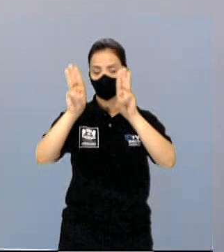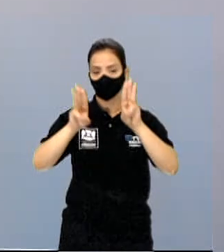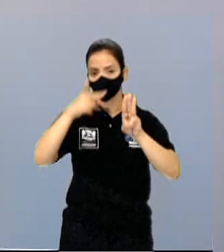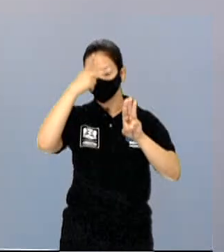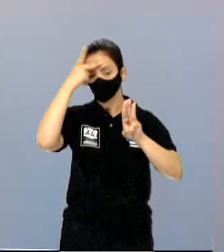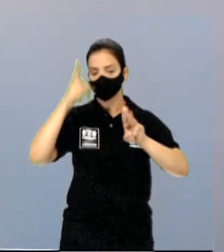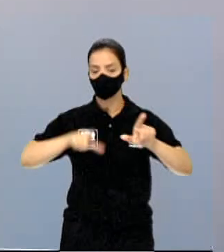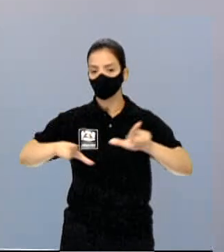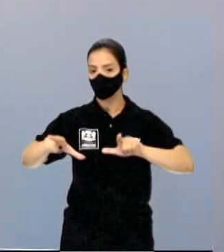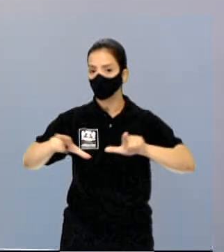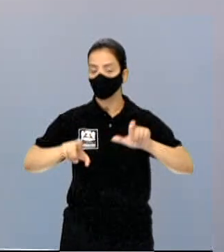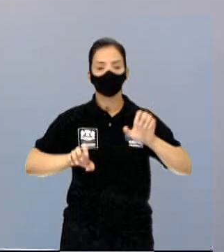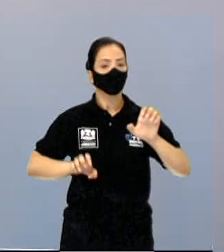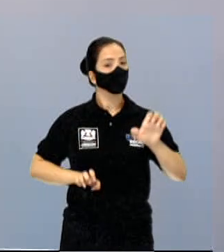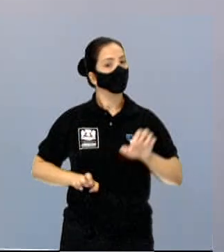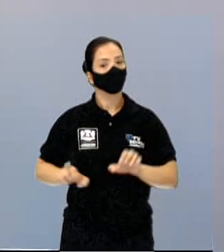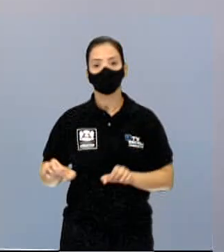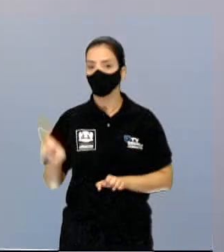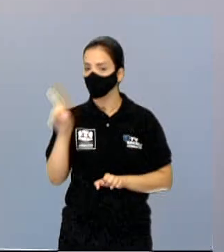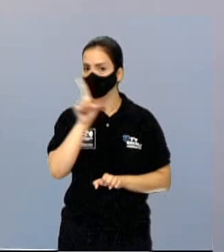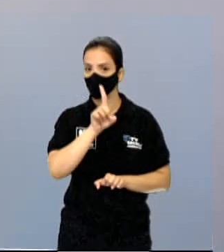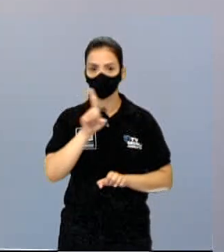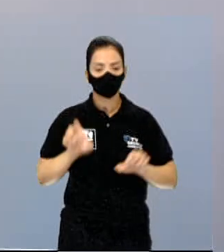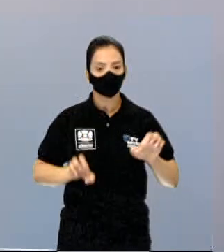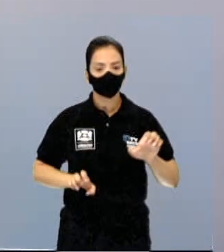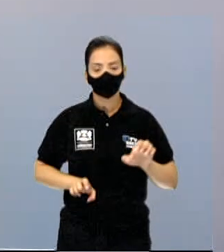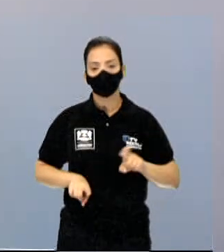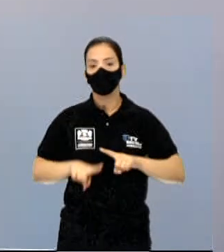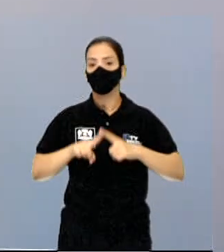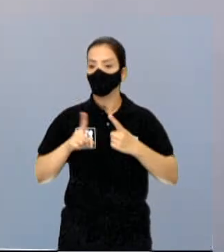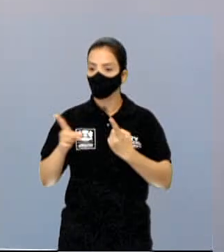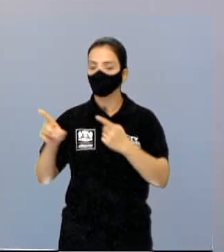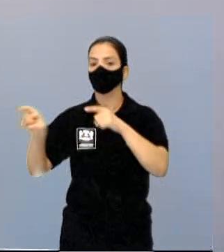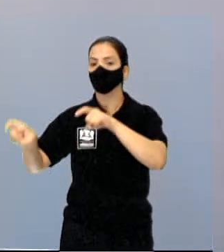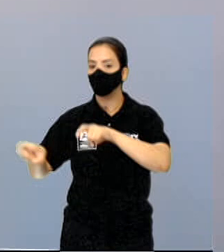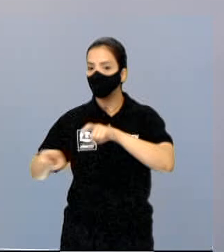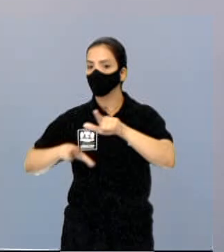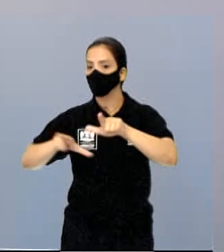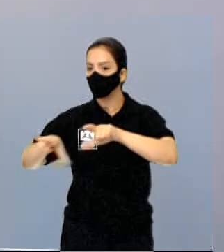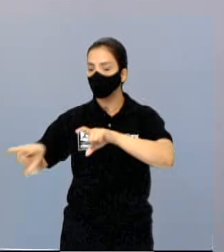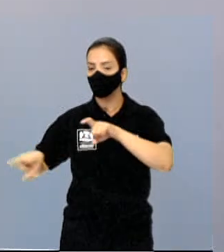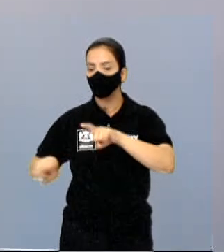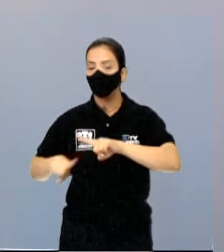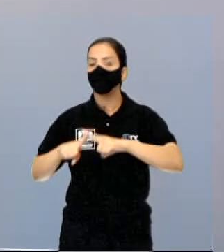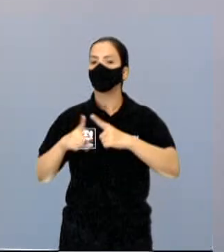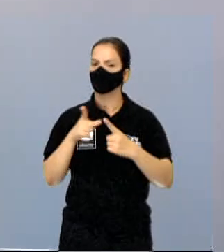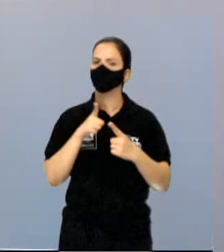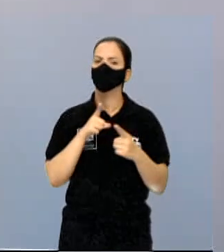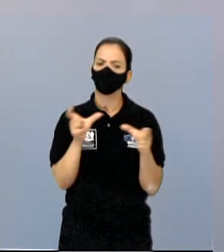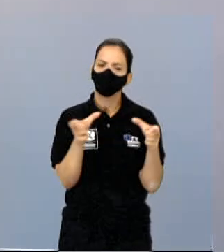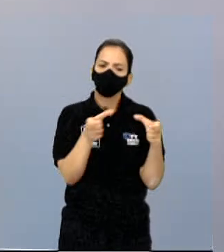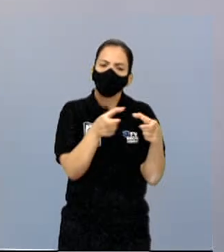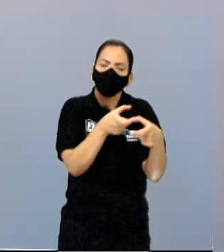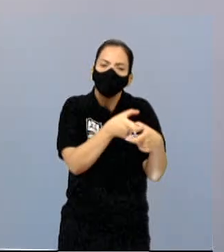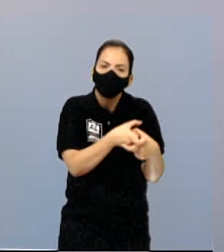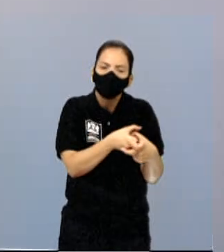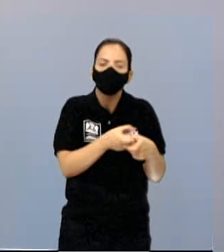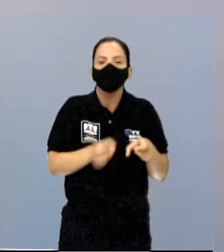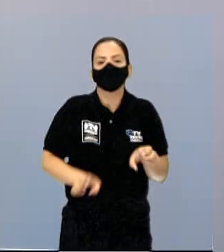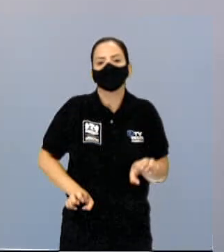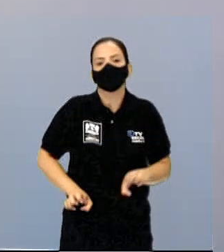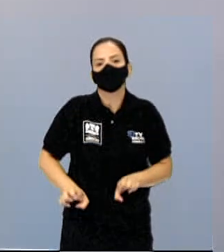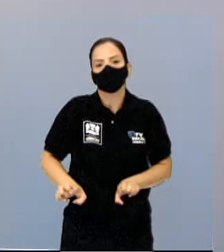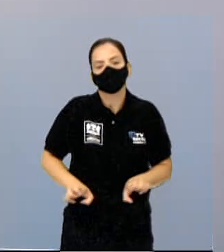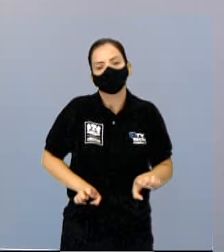eles não eram escravos. Pelo contrário, eles eram os camponeses. Mas existia, assim, ali um grupo de escravos que fazia parte